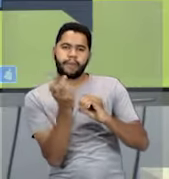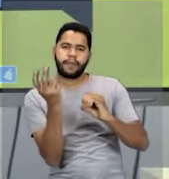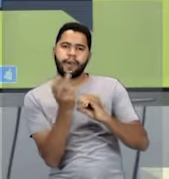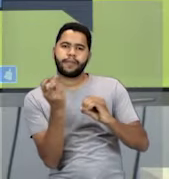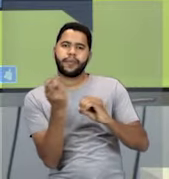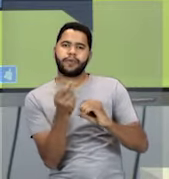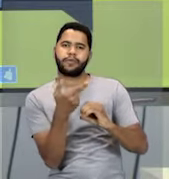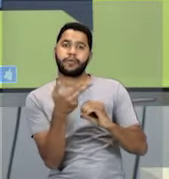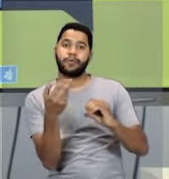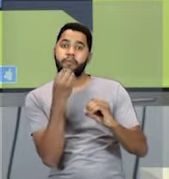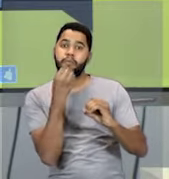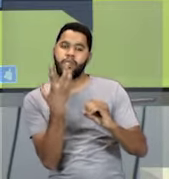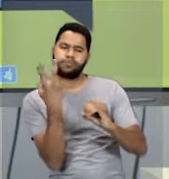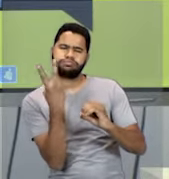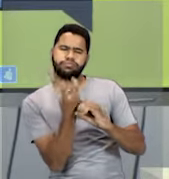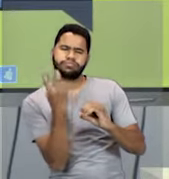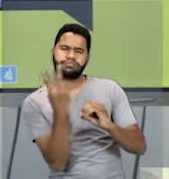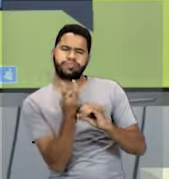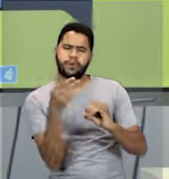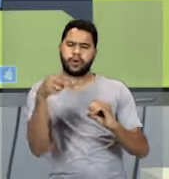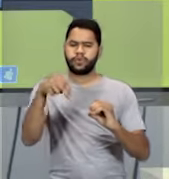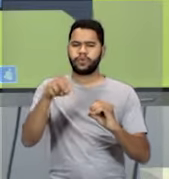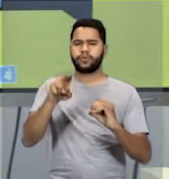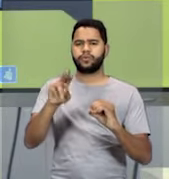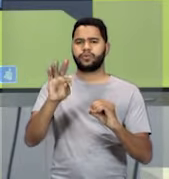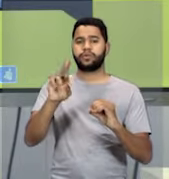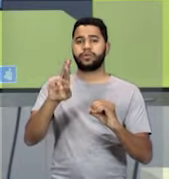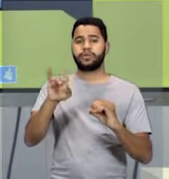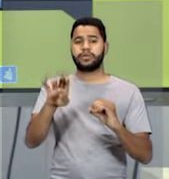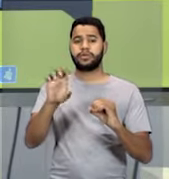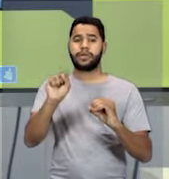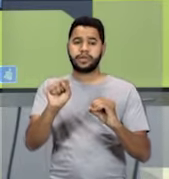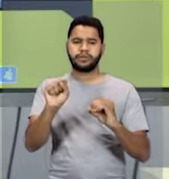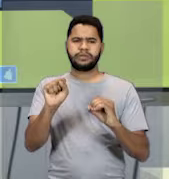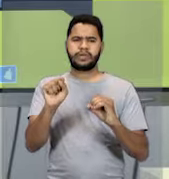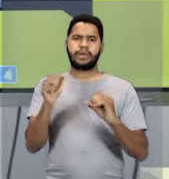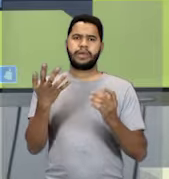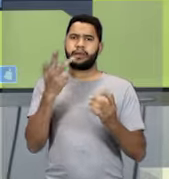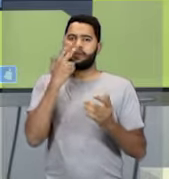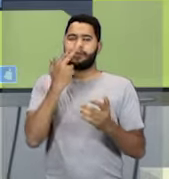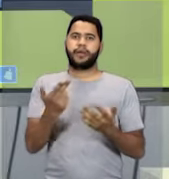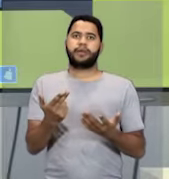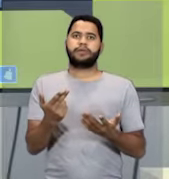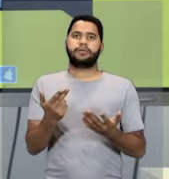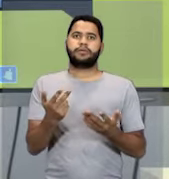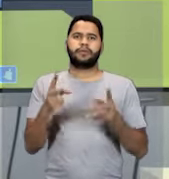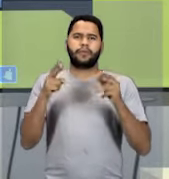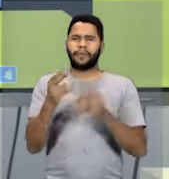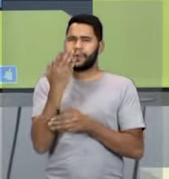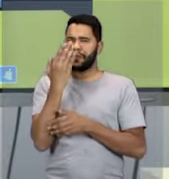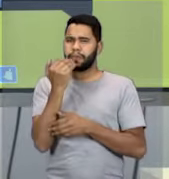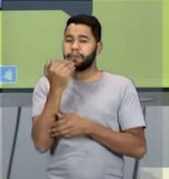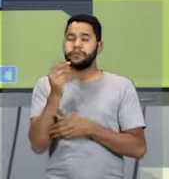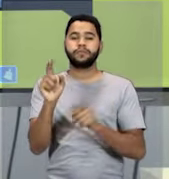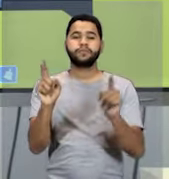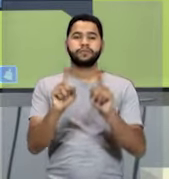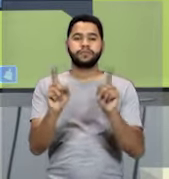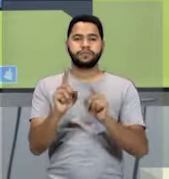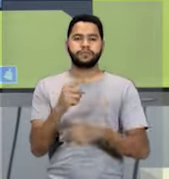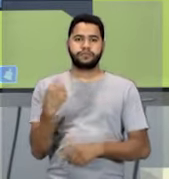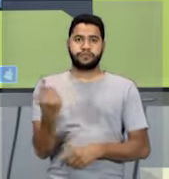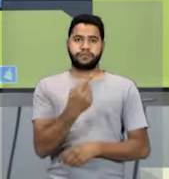esses nutrientes, eles não servem para nossas células da maneira que eles estão no alimento. Porque a